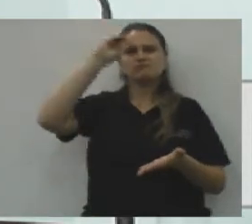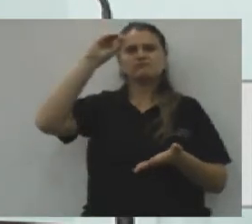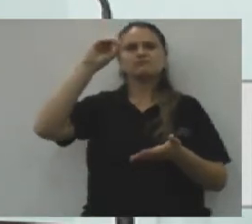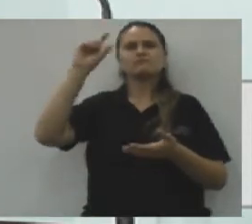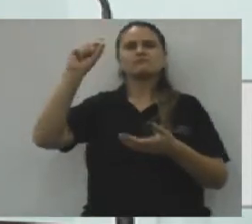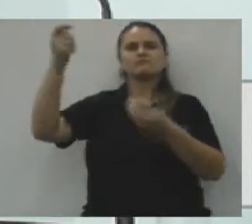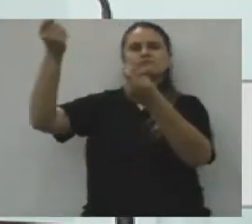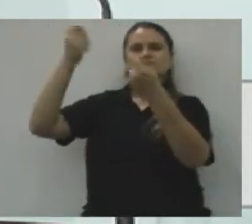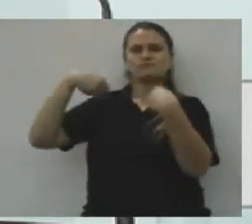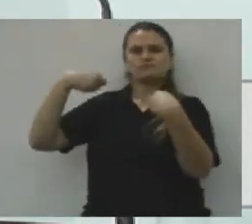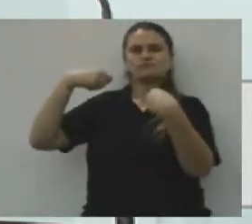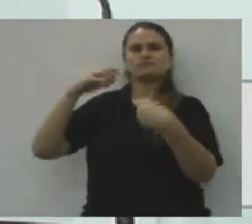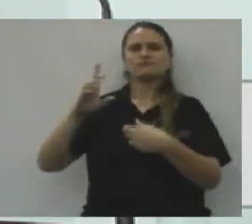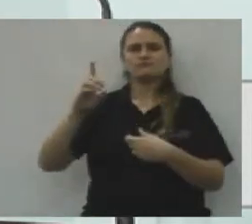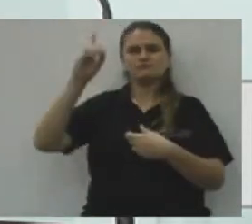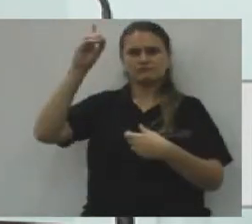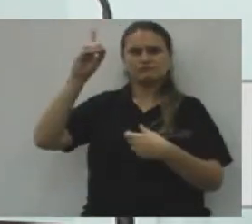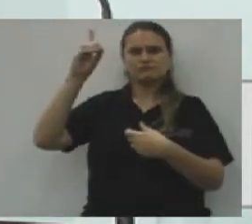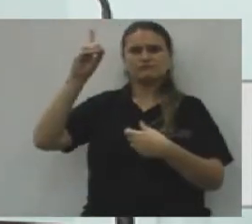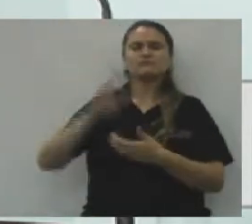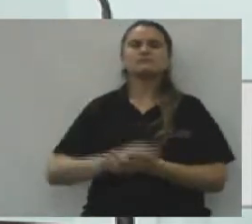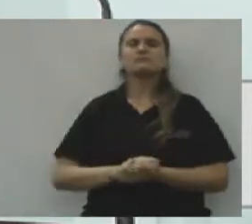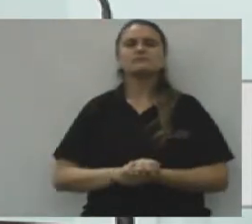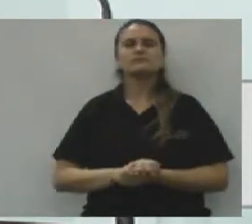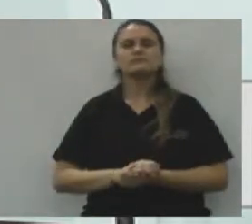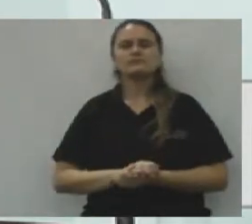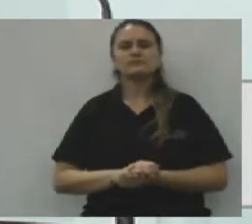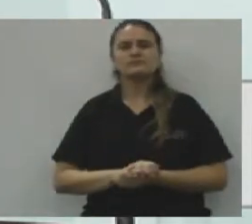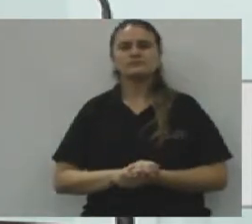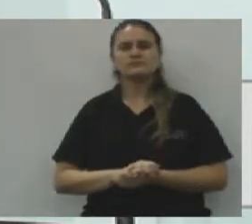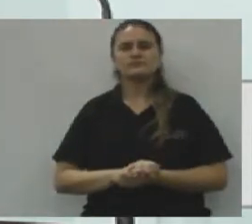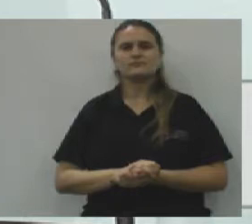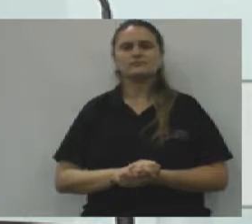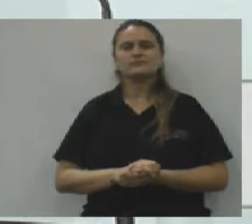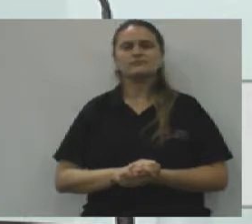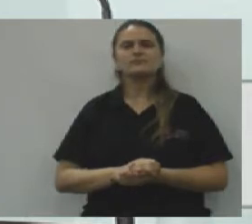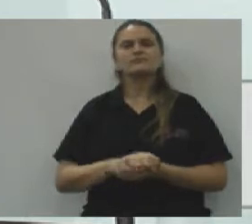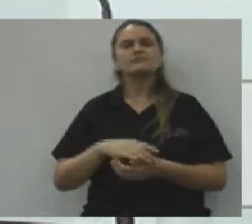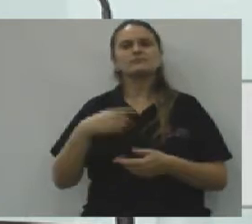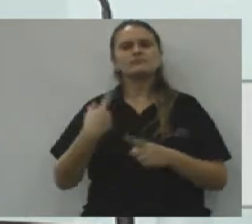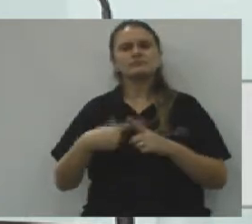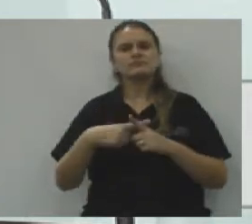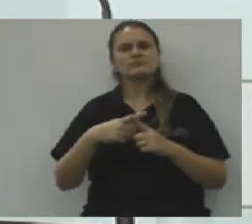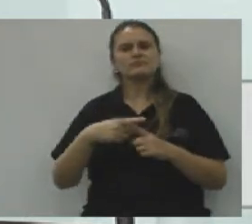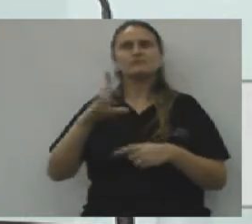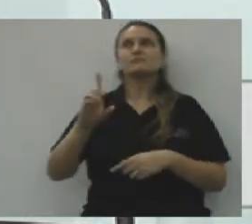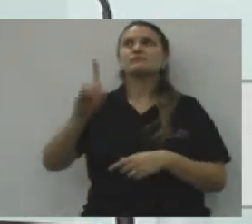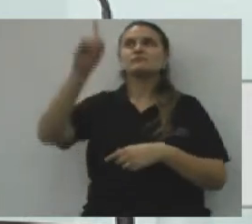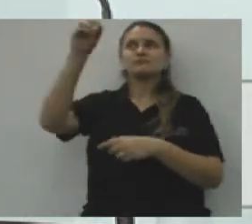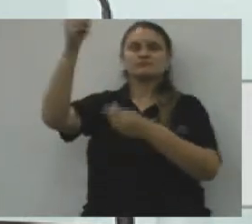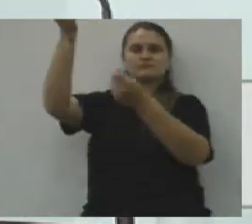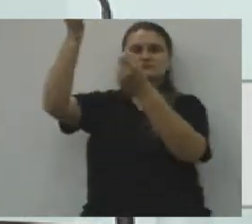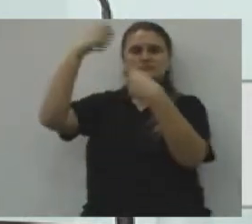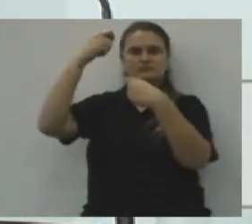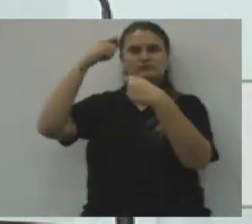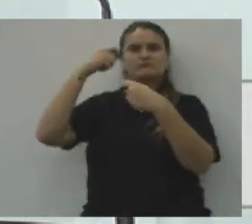recebemos do nosso divino Pai, de Deus, e que a missão que temos a cumprir aqui na